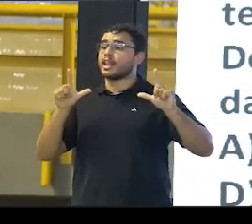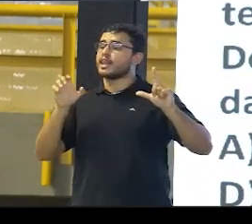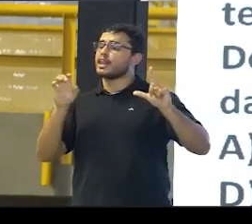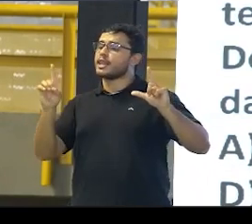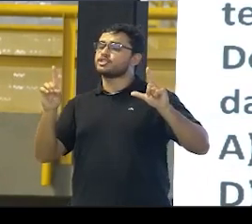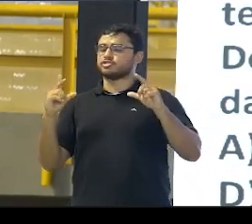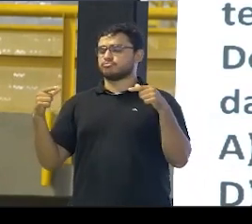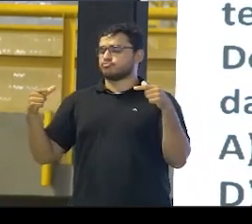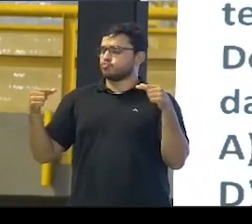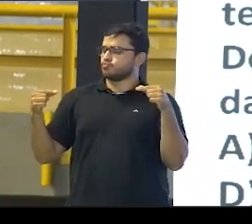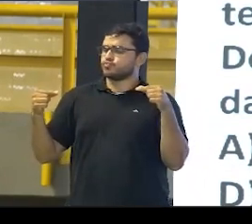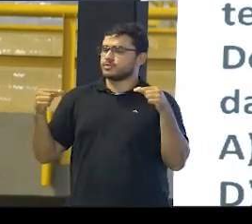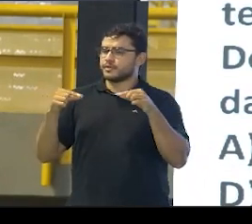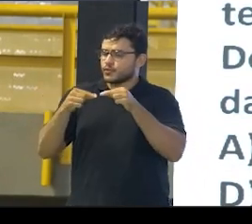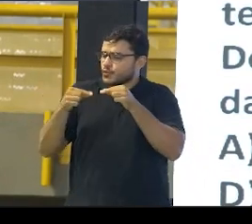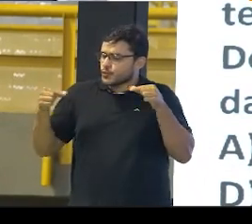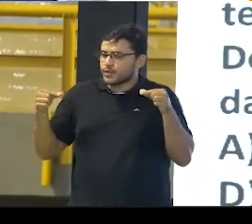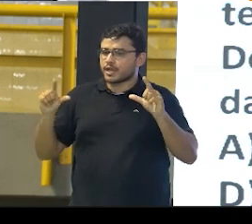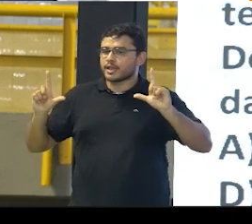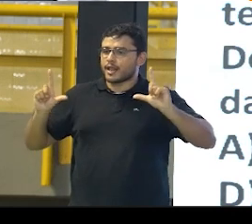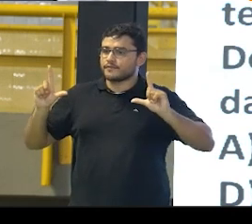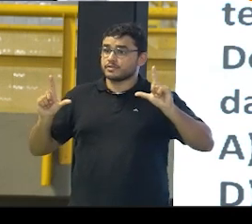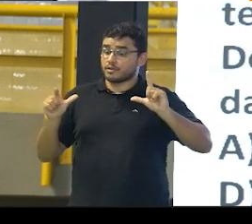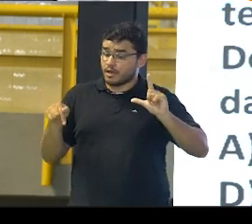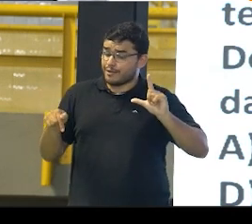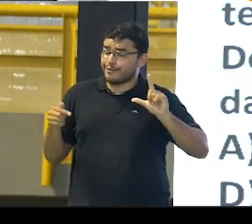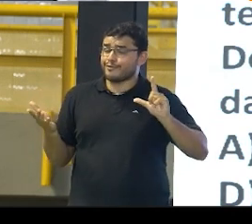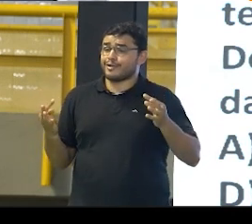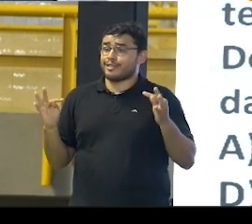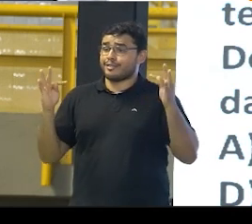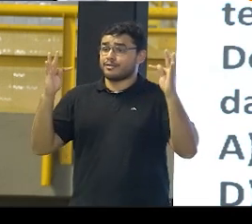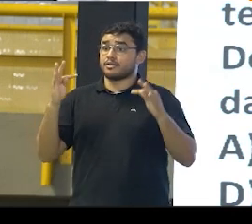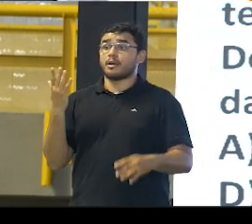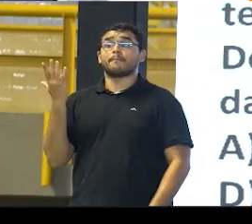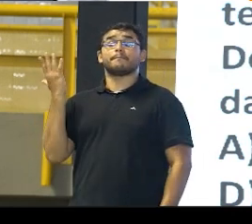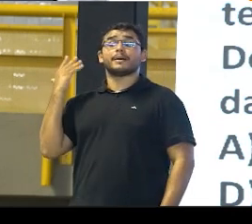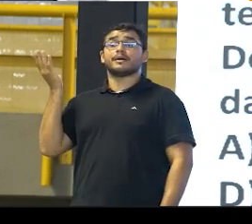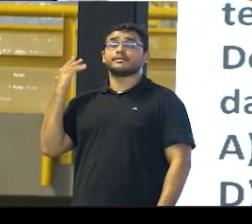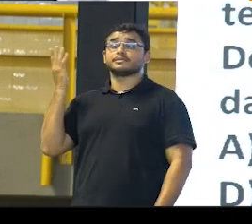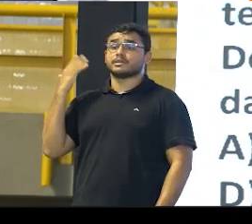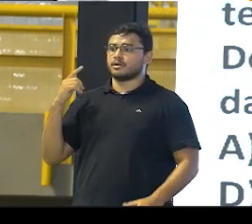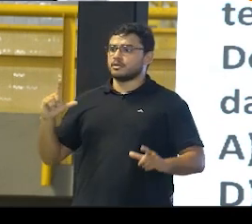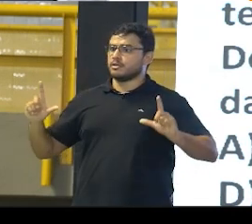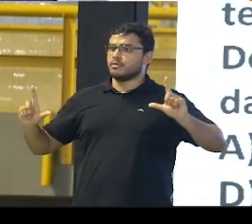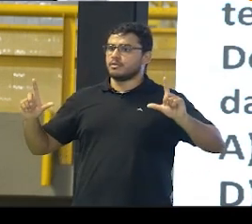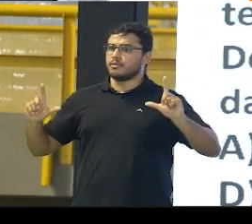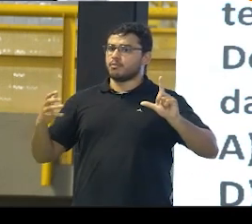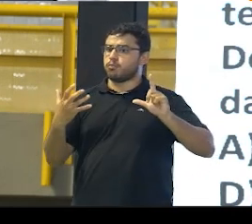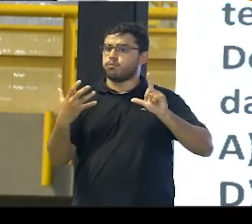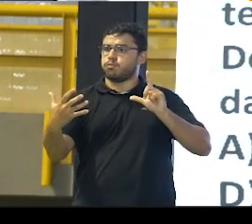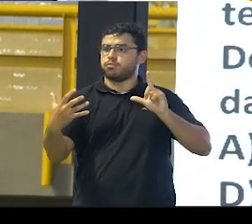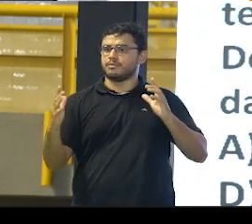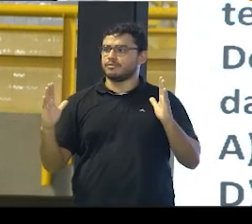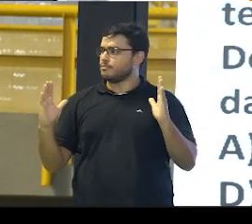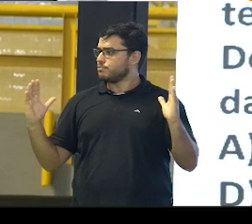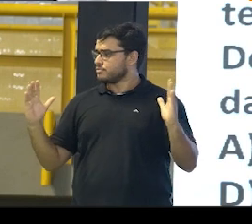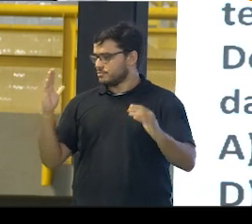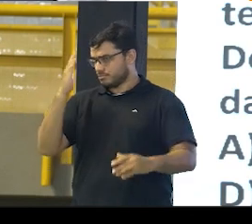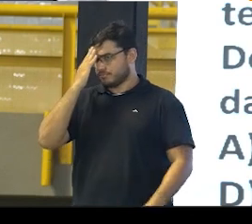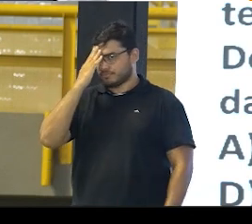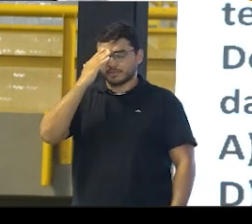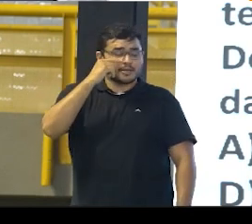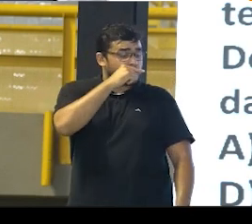0,9. Depende, é proporcional. Então esse é tipo de figura, de tela que a gente usa